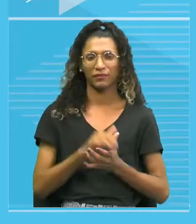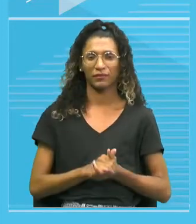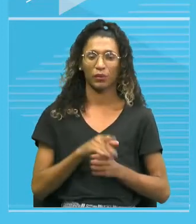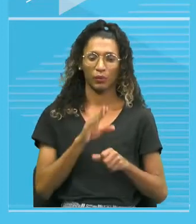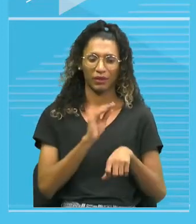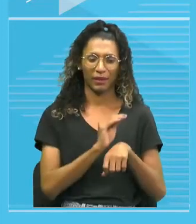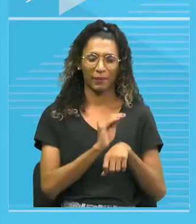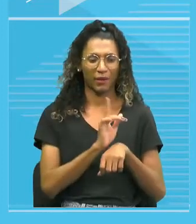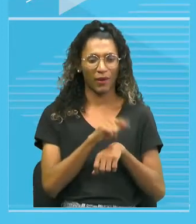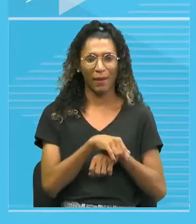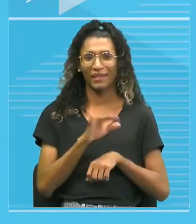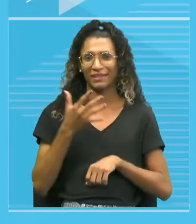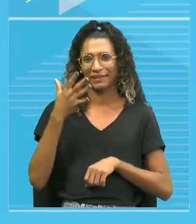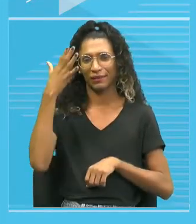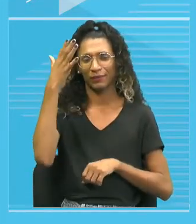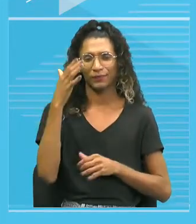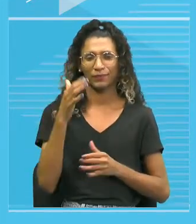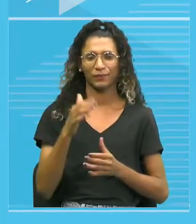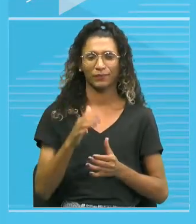caro.